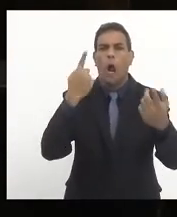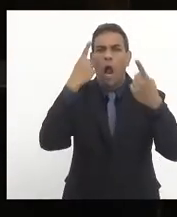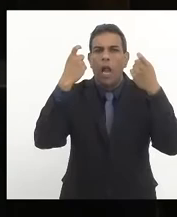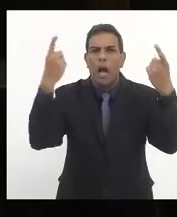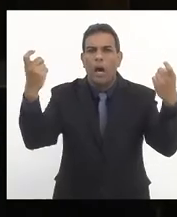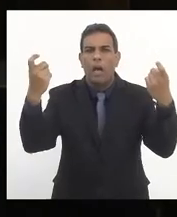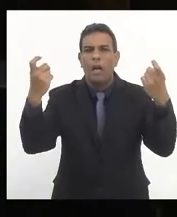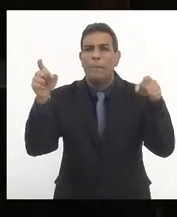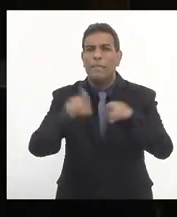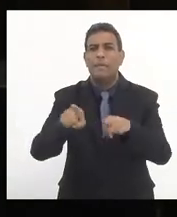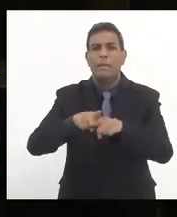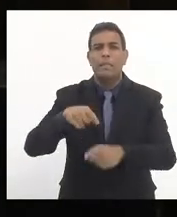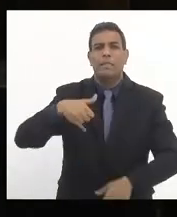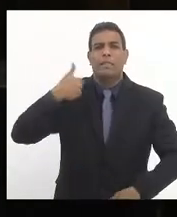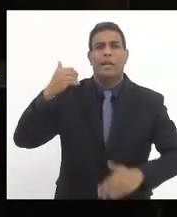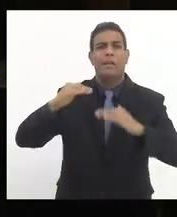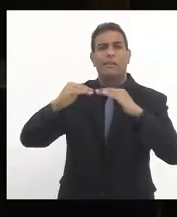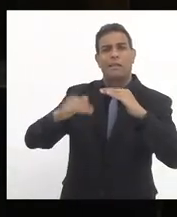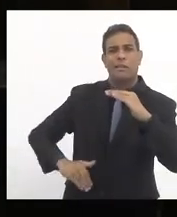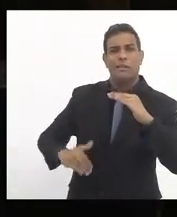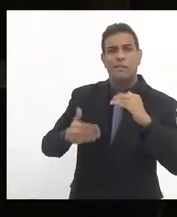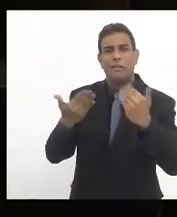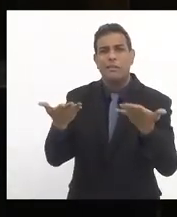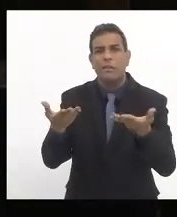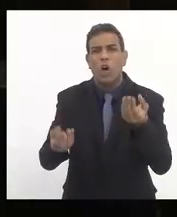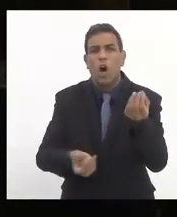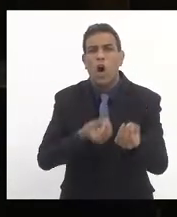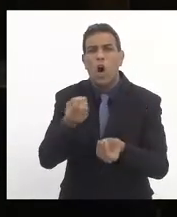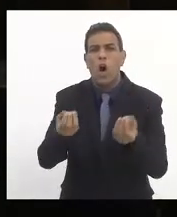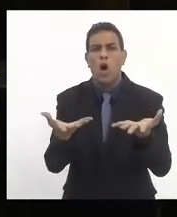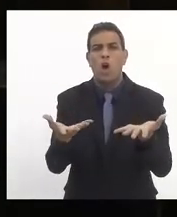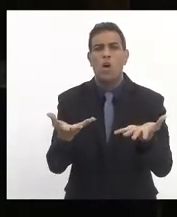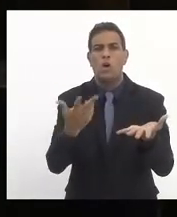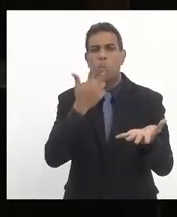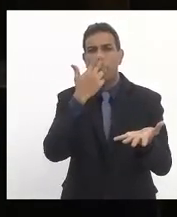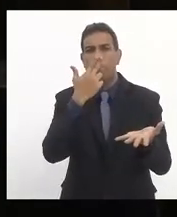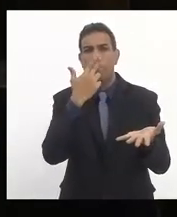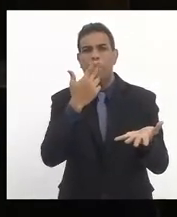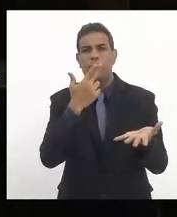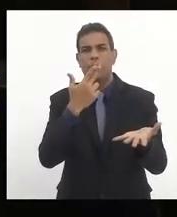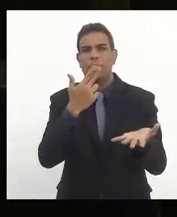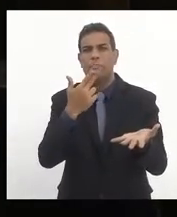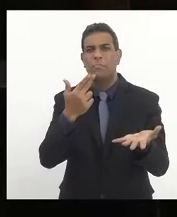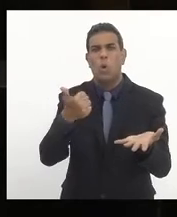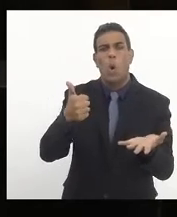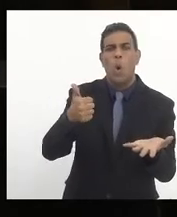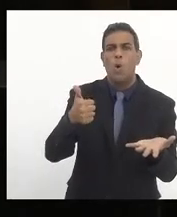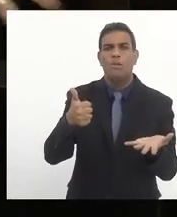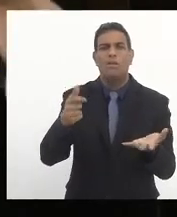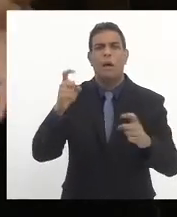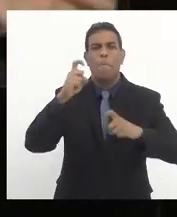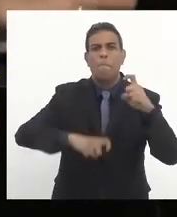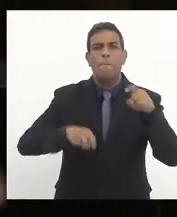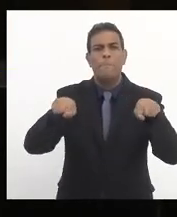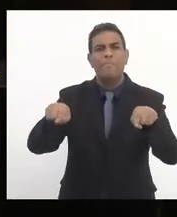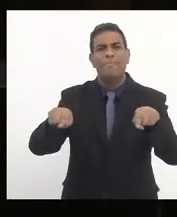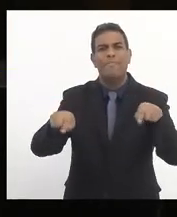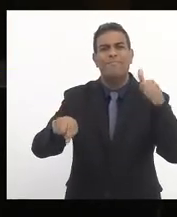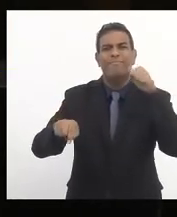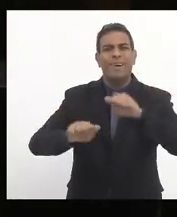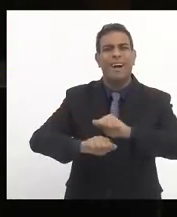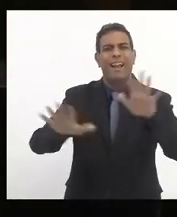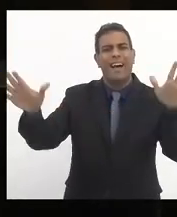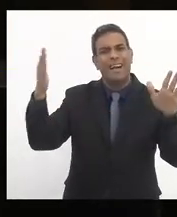elas sabiam. 40 anos na cara, abusa de uma menina, de uma criança de 12, de 11, e diz que ela tinha plena